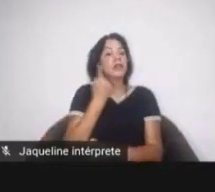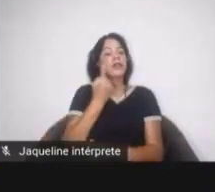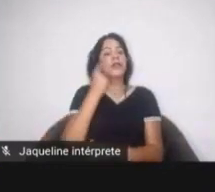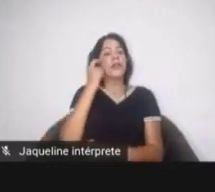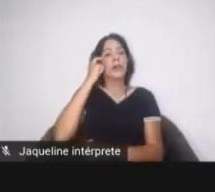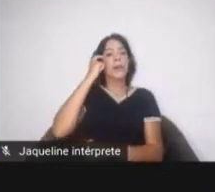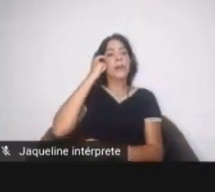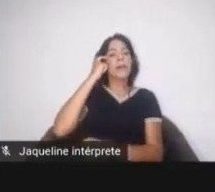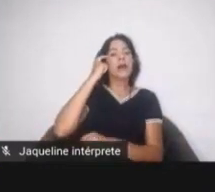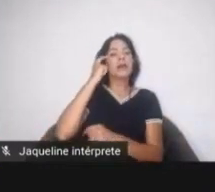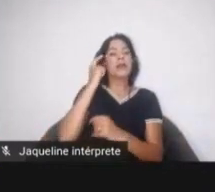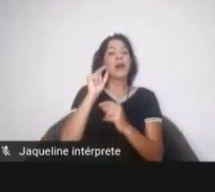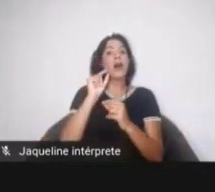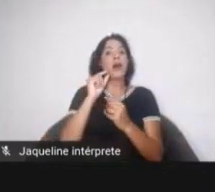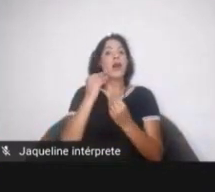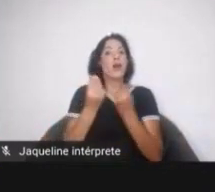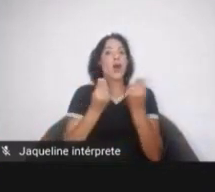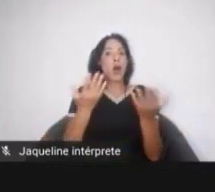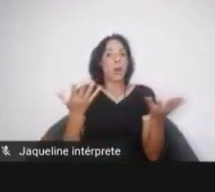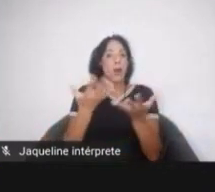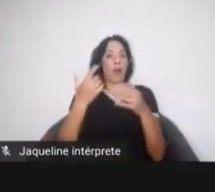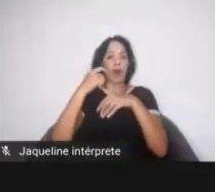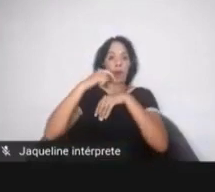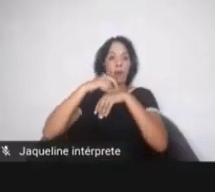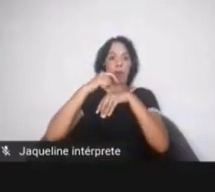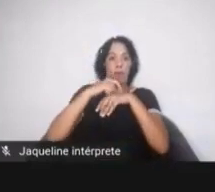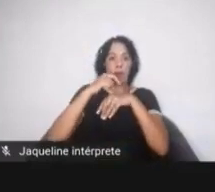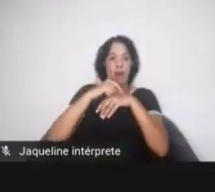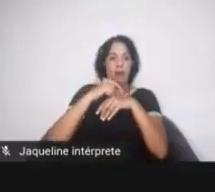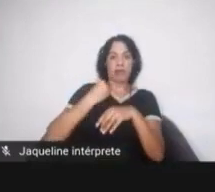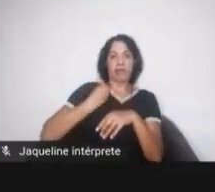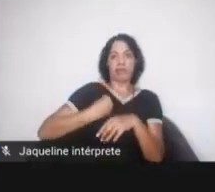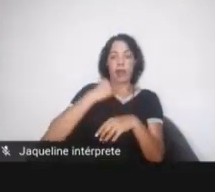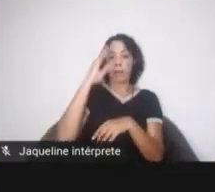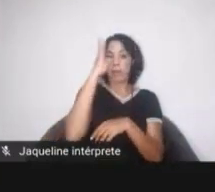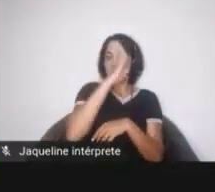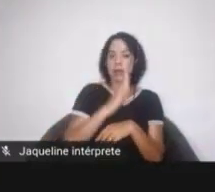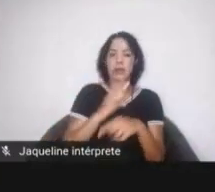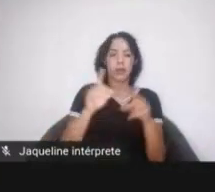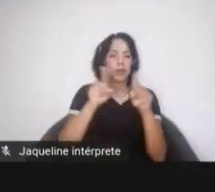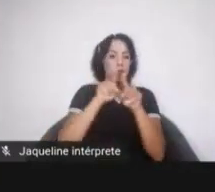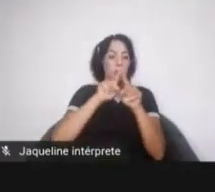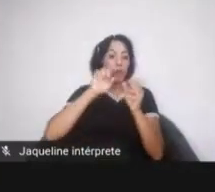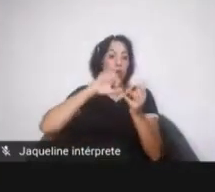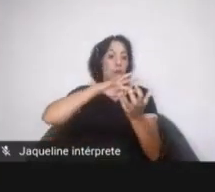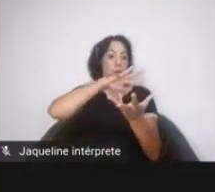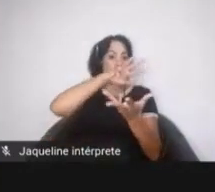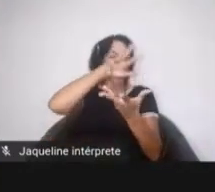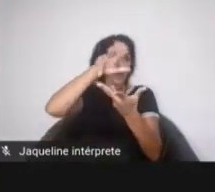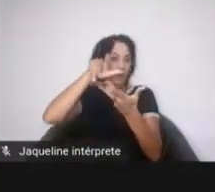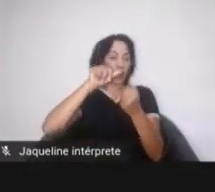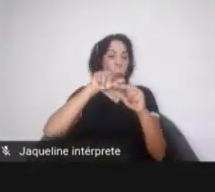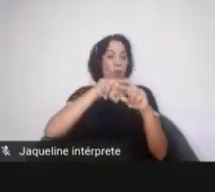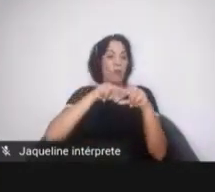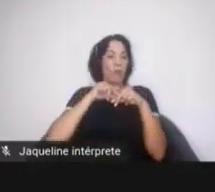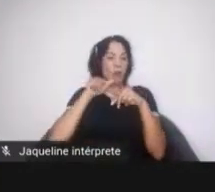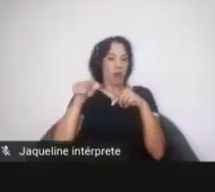no que estamos vivendo agora, né, no Brasil e no mundo, em relação à questão do